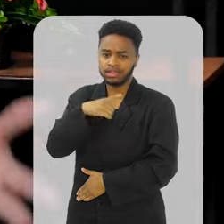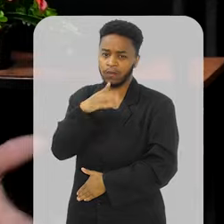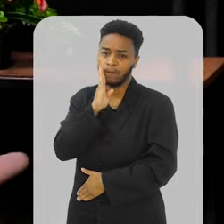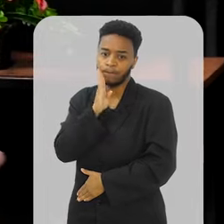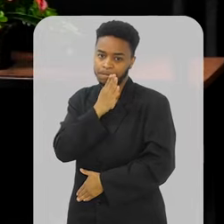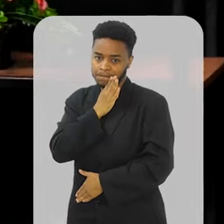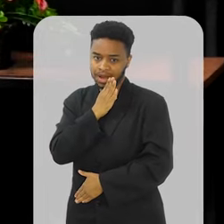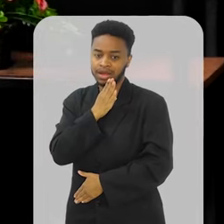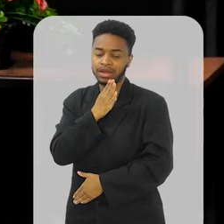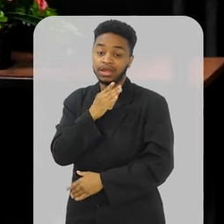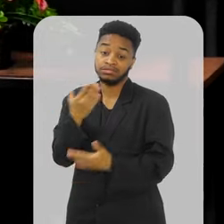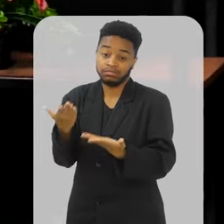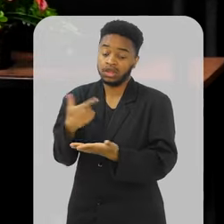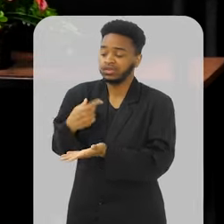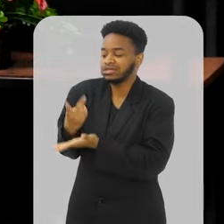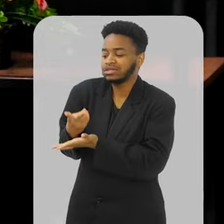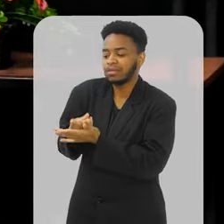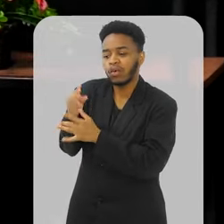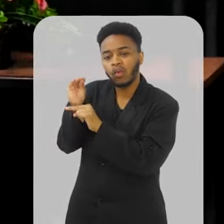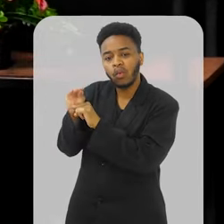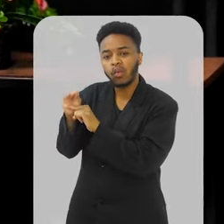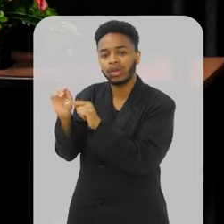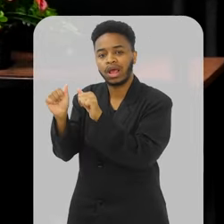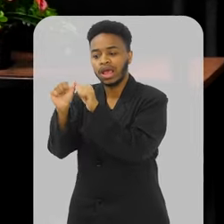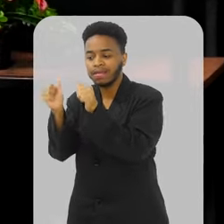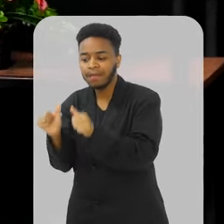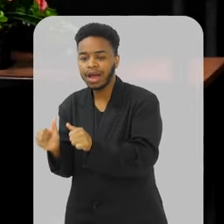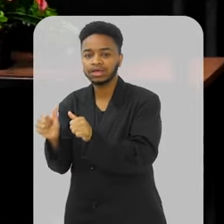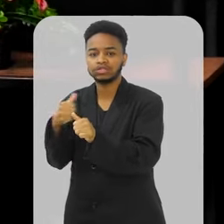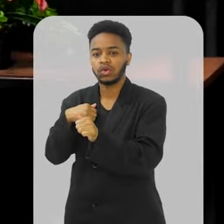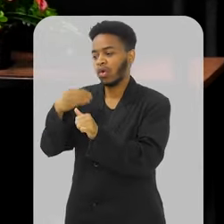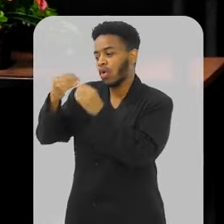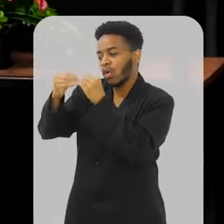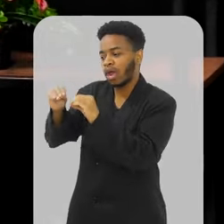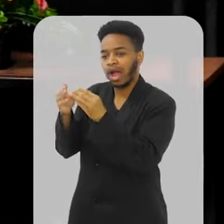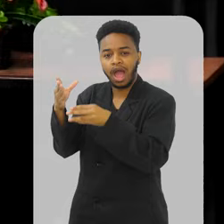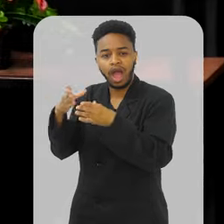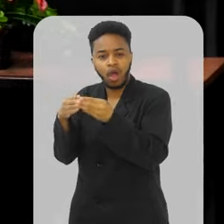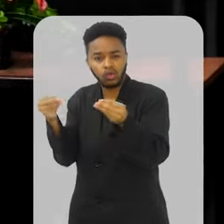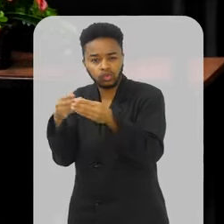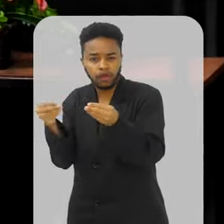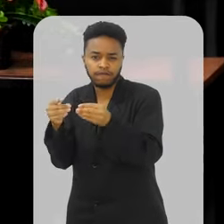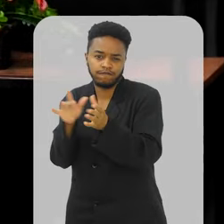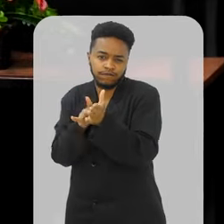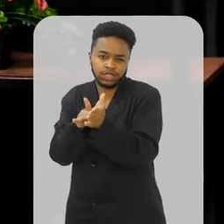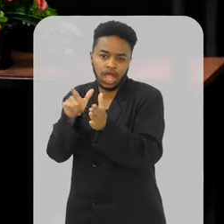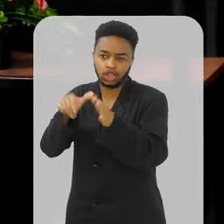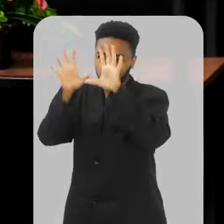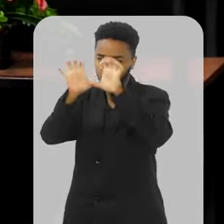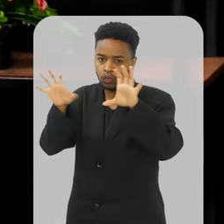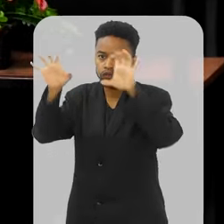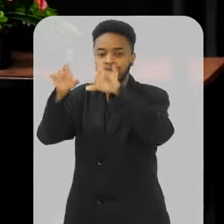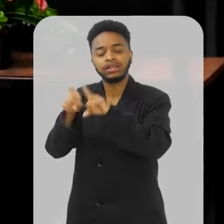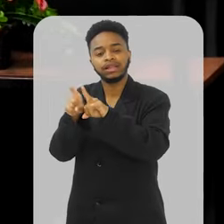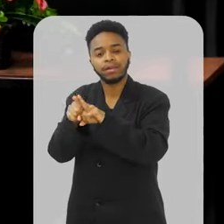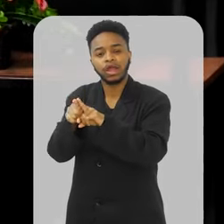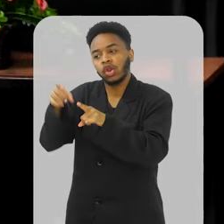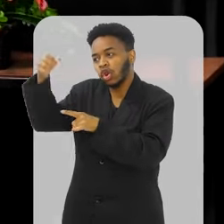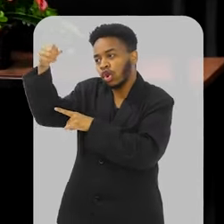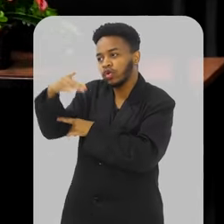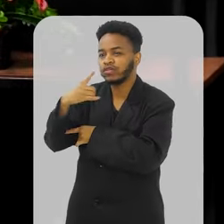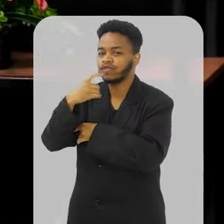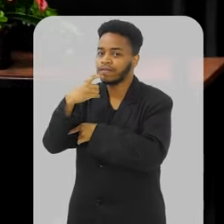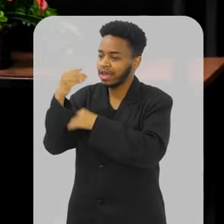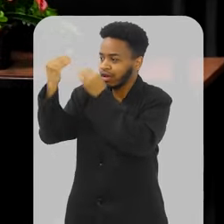uma birosca e eu cuidava daquela imagem colocando o algodão para simular a nuvem acendia a